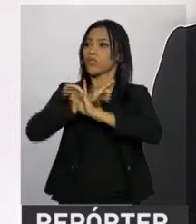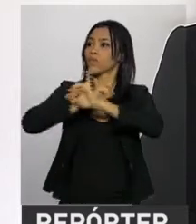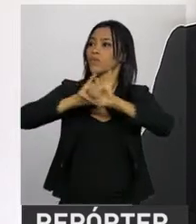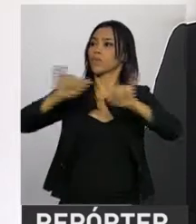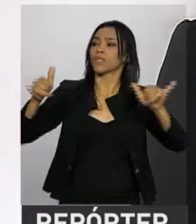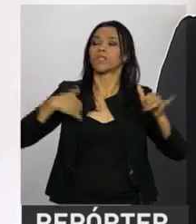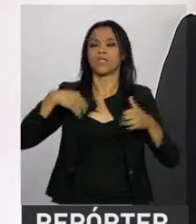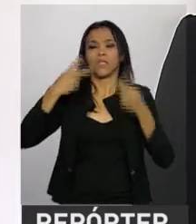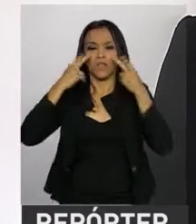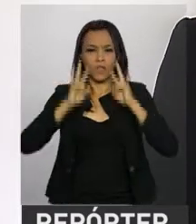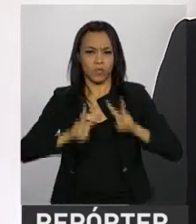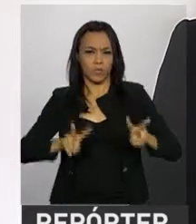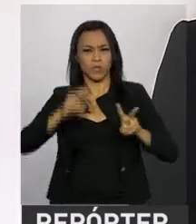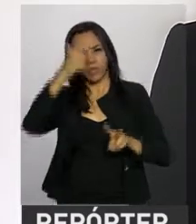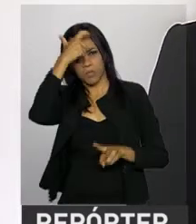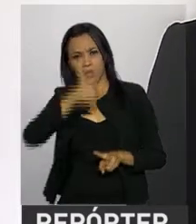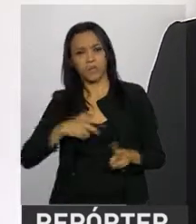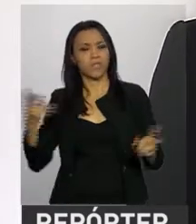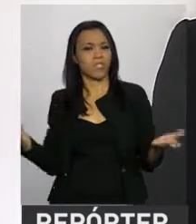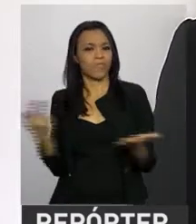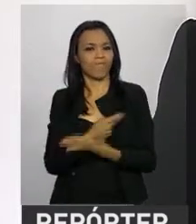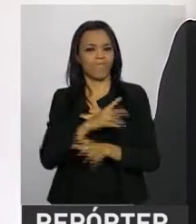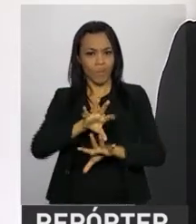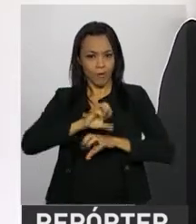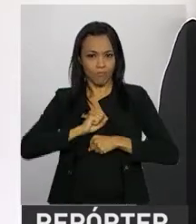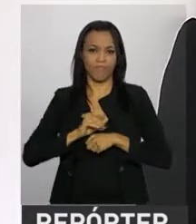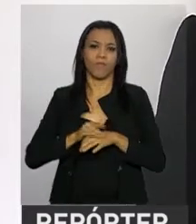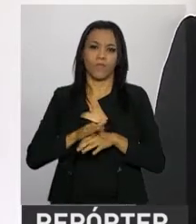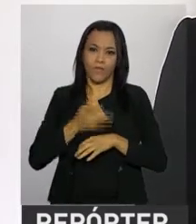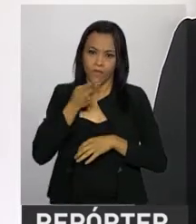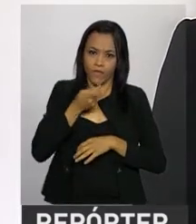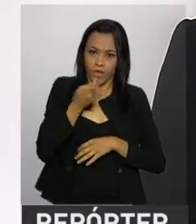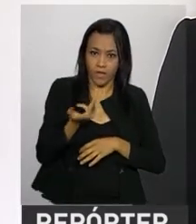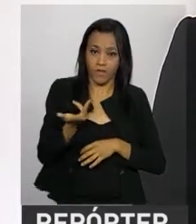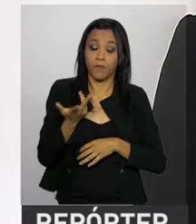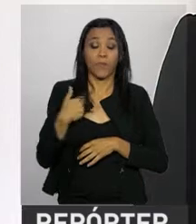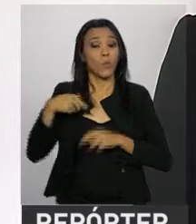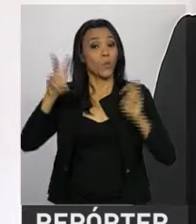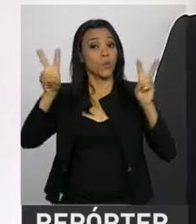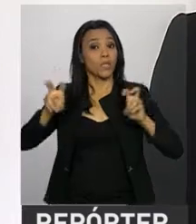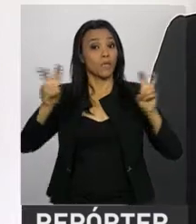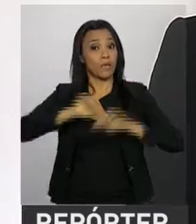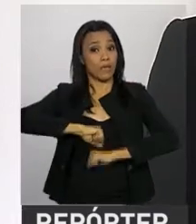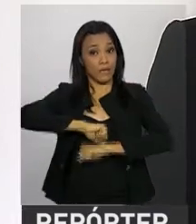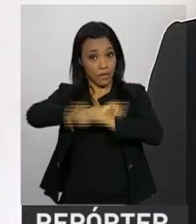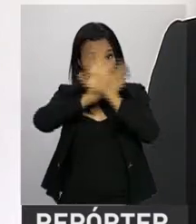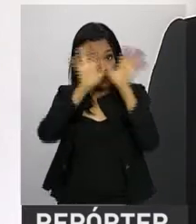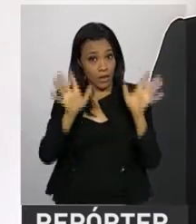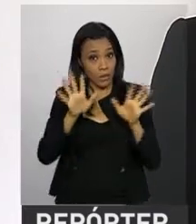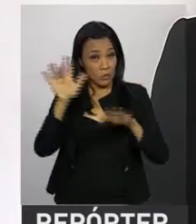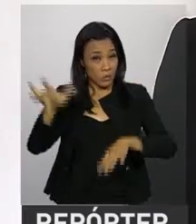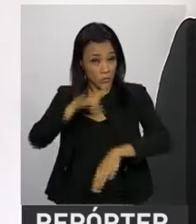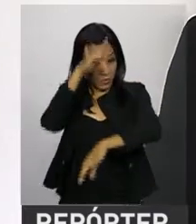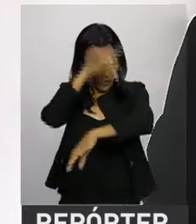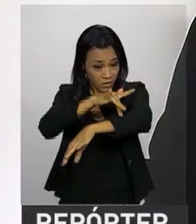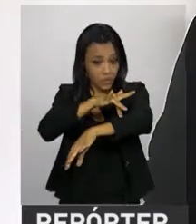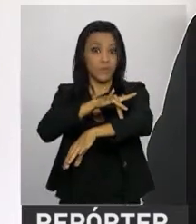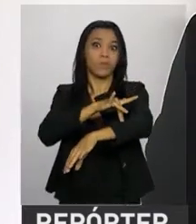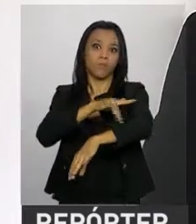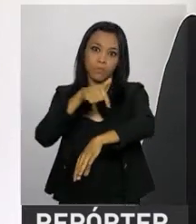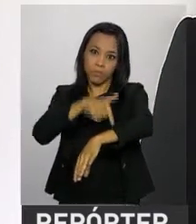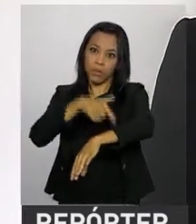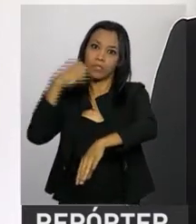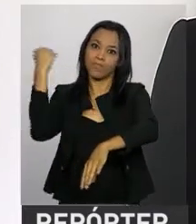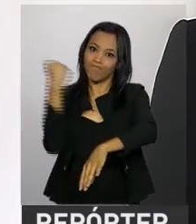de vítimas e familiares de pessoas que tiveram essas doenças. O tema deixa claro, um simples mosquito pode marcar uma